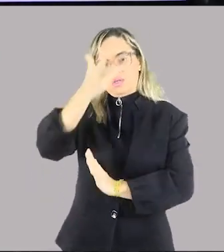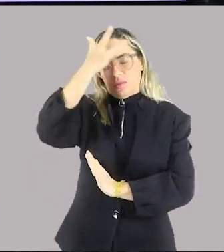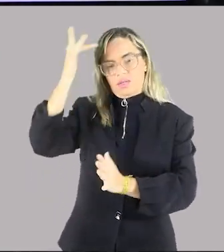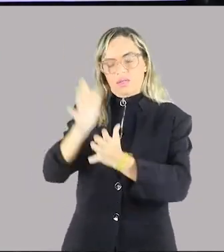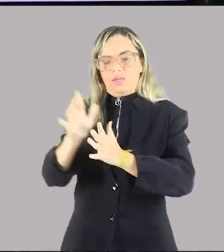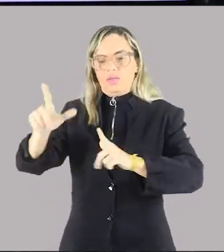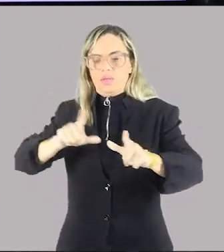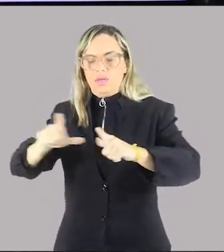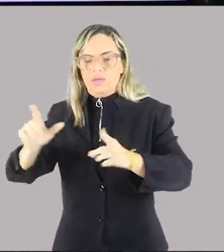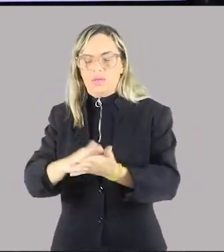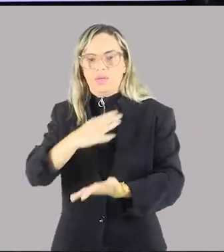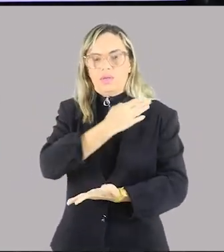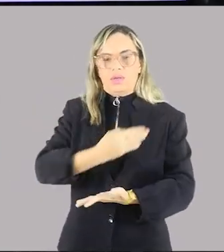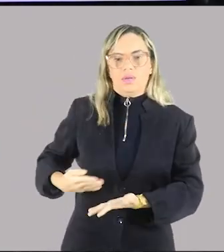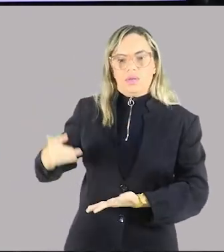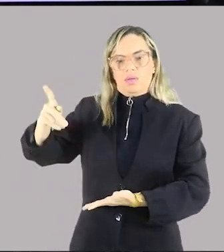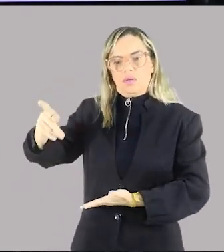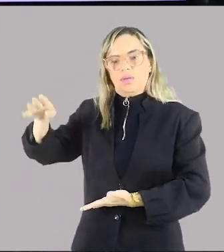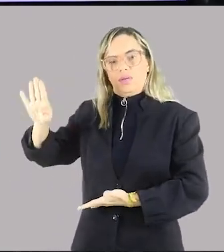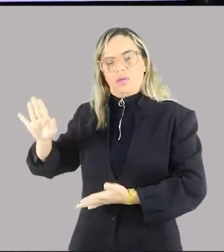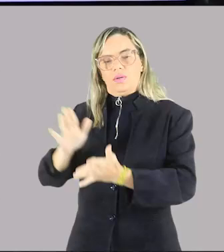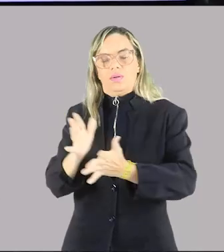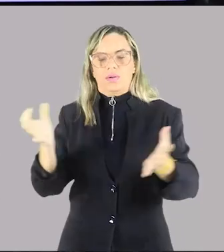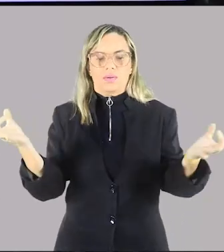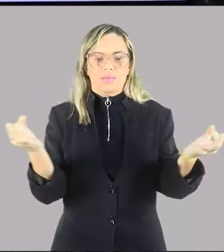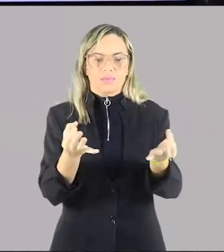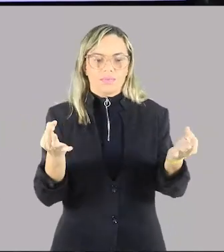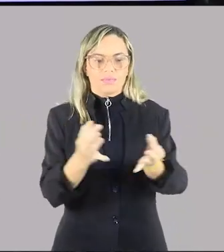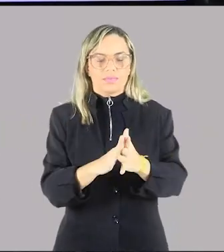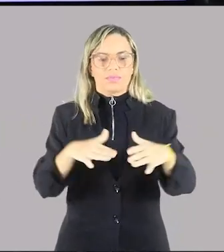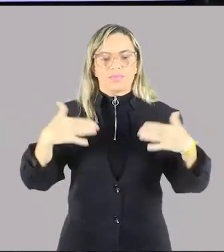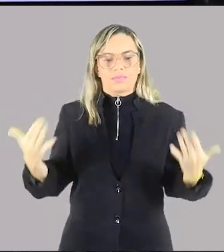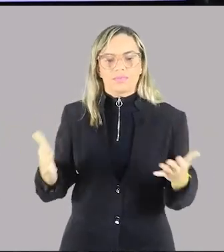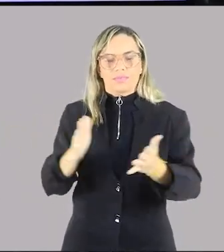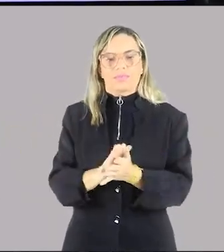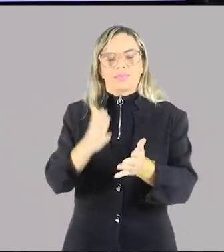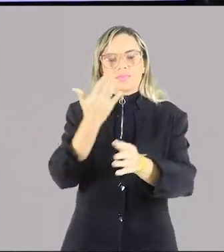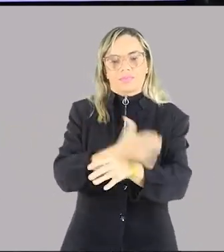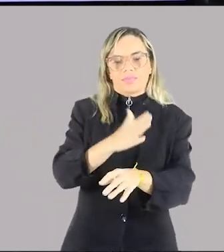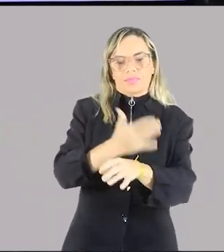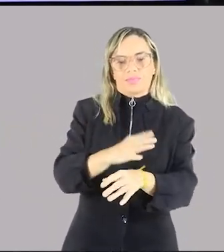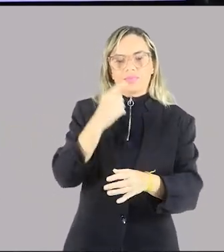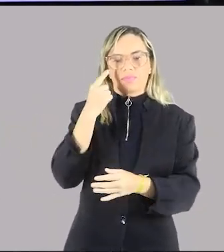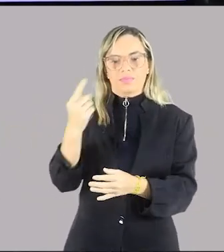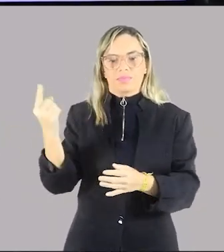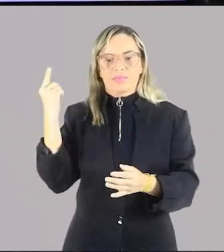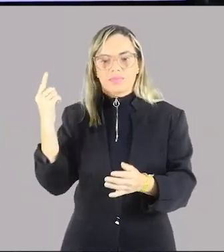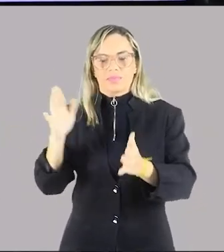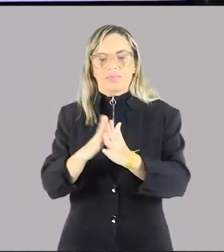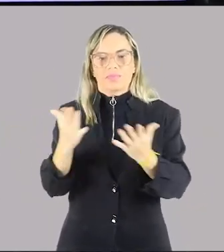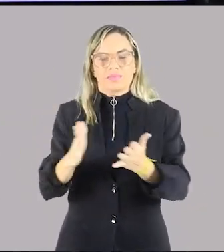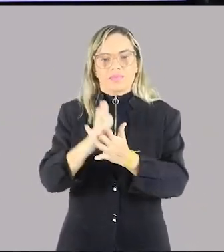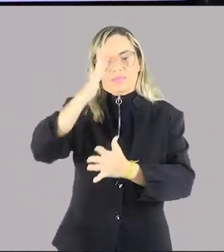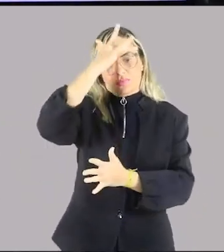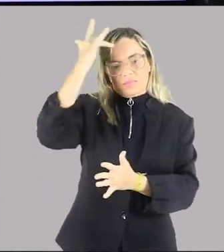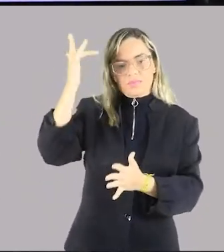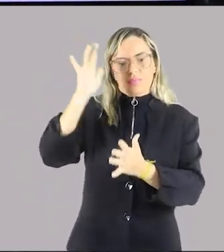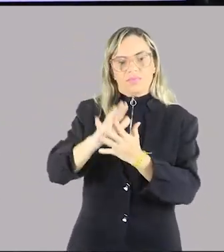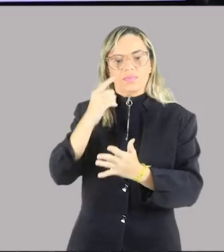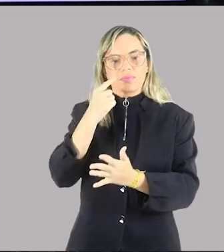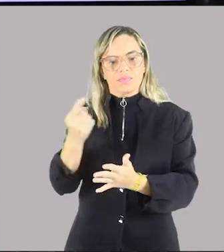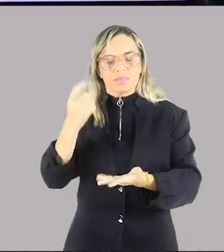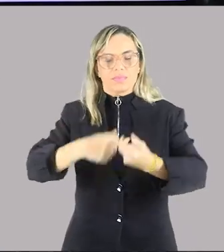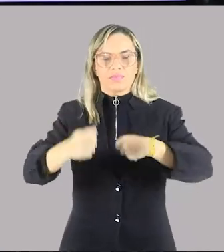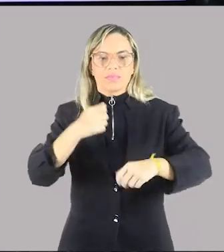trabalhando naqueles órgãos e entidades, perfeito? A atuação dos agentes na administração pública é uma